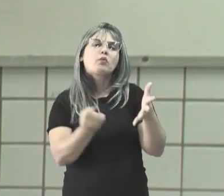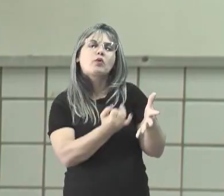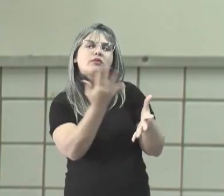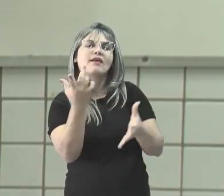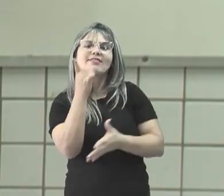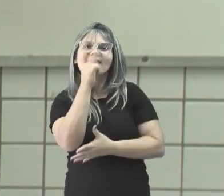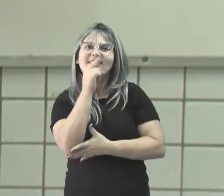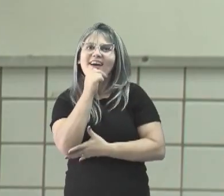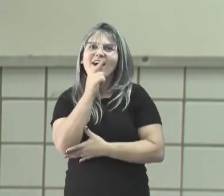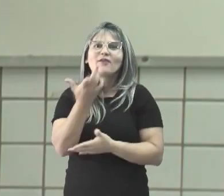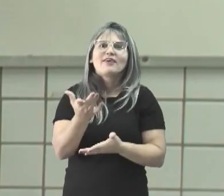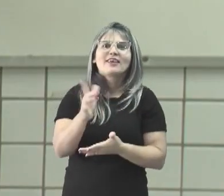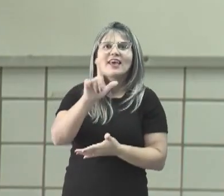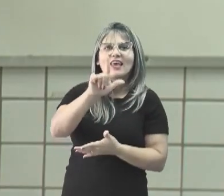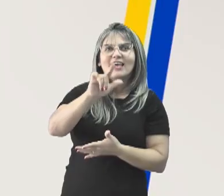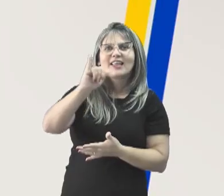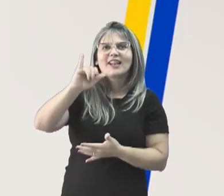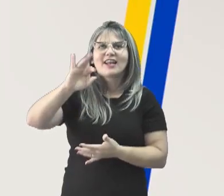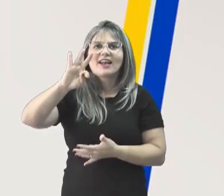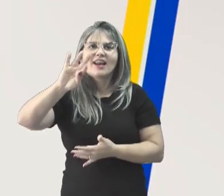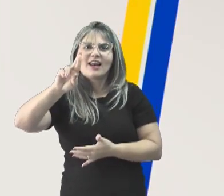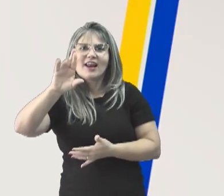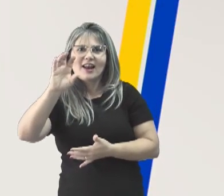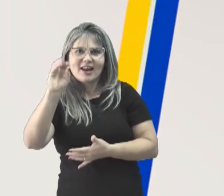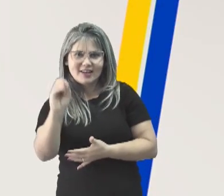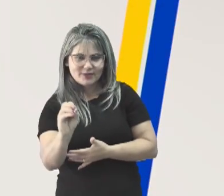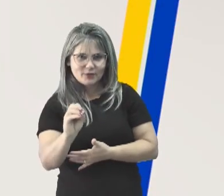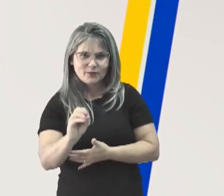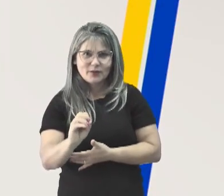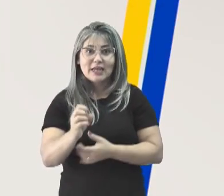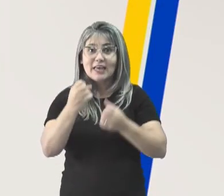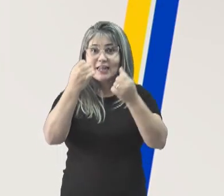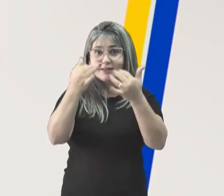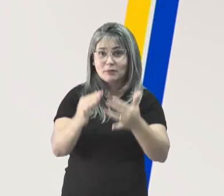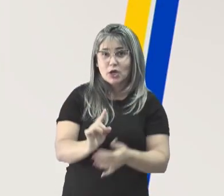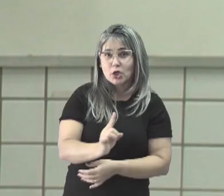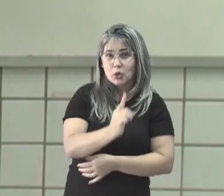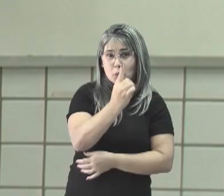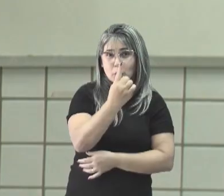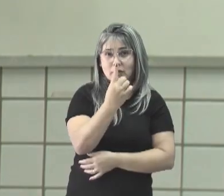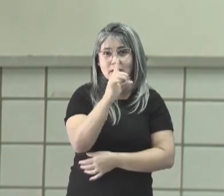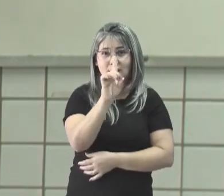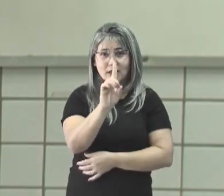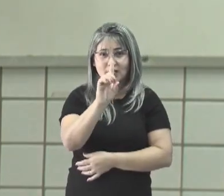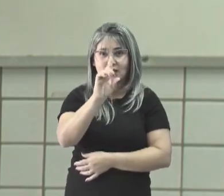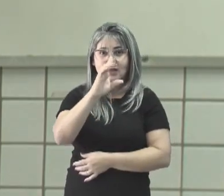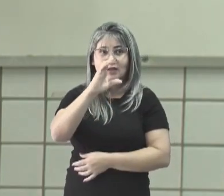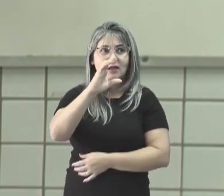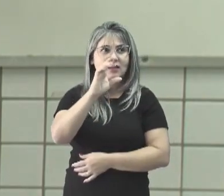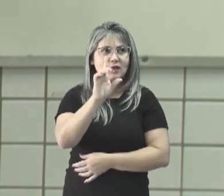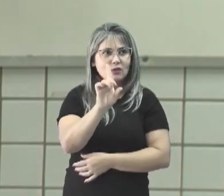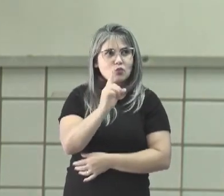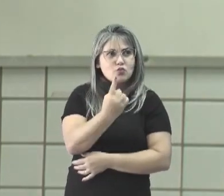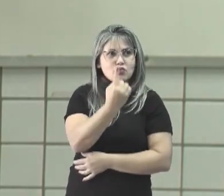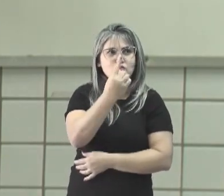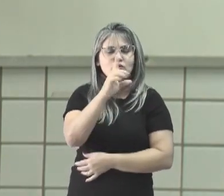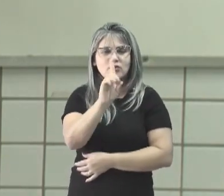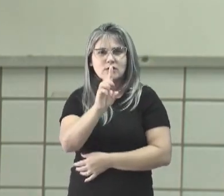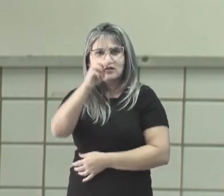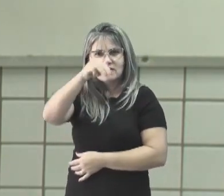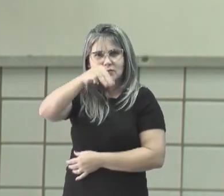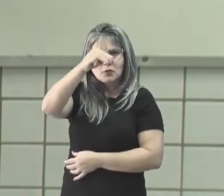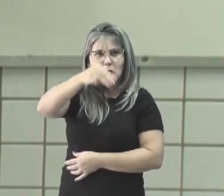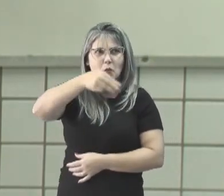1 decímetro cúbico equivale a 1 litro. Então, você tem duas saídas.